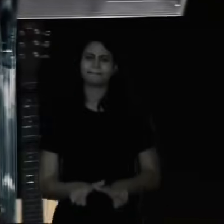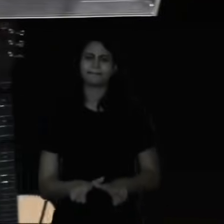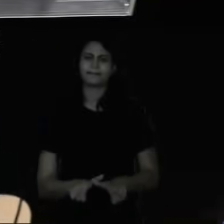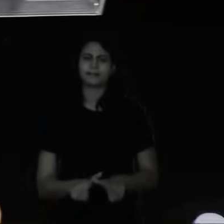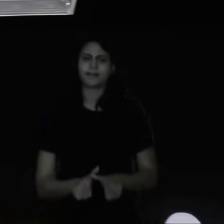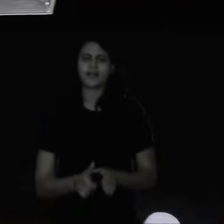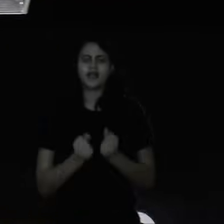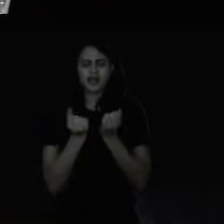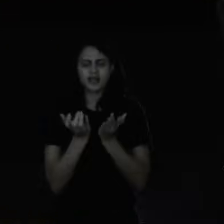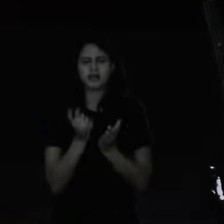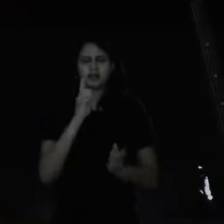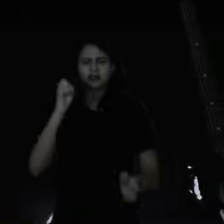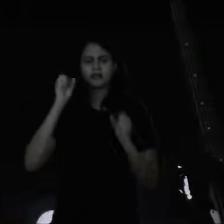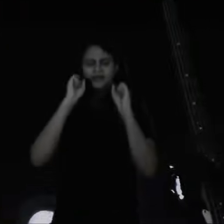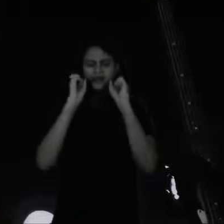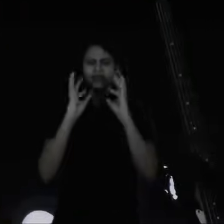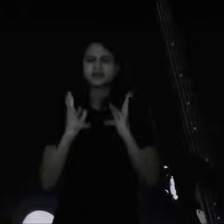fala.